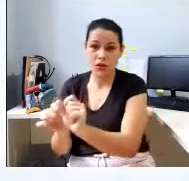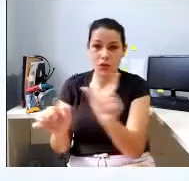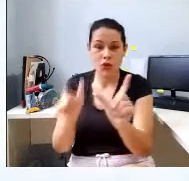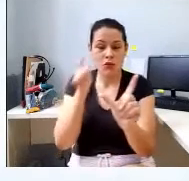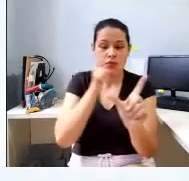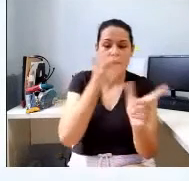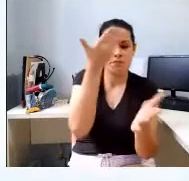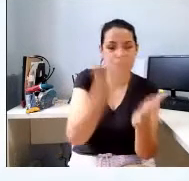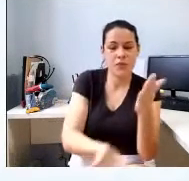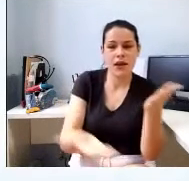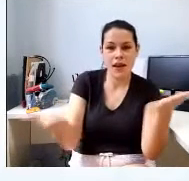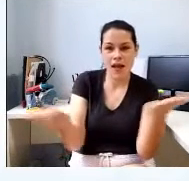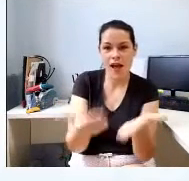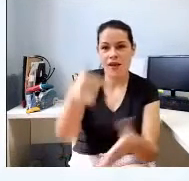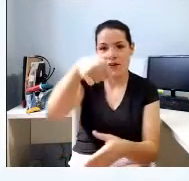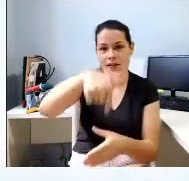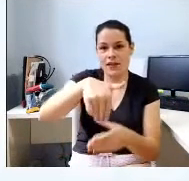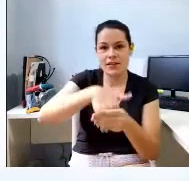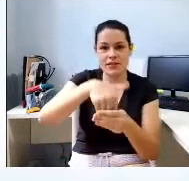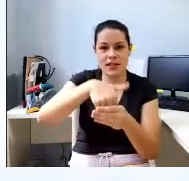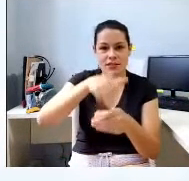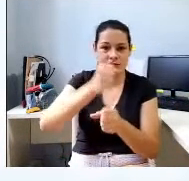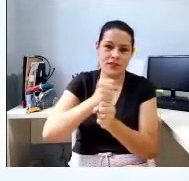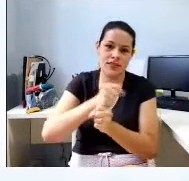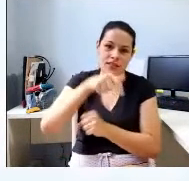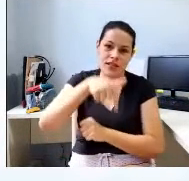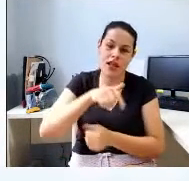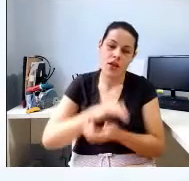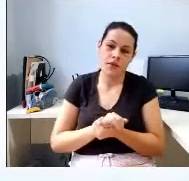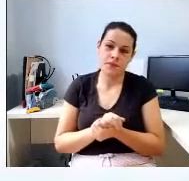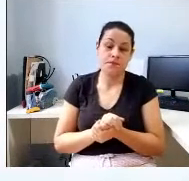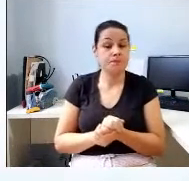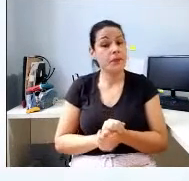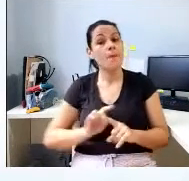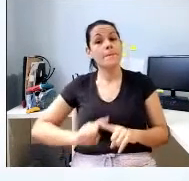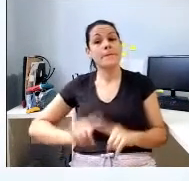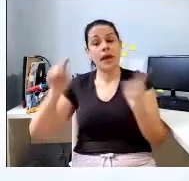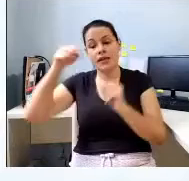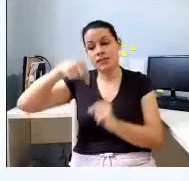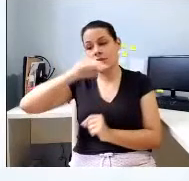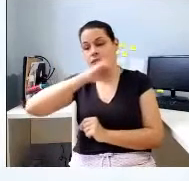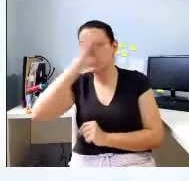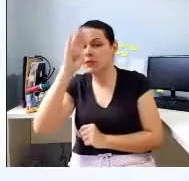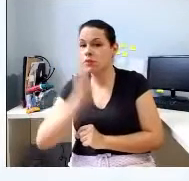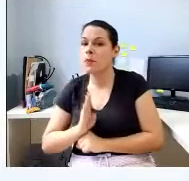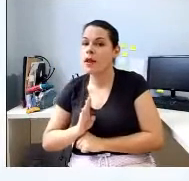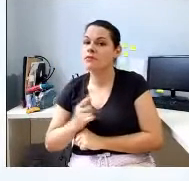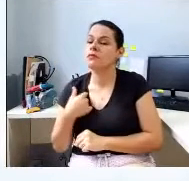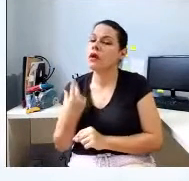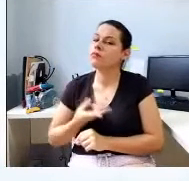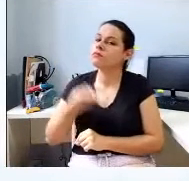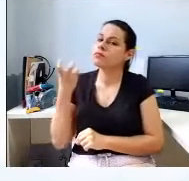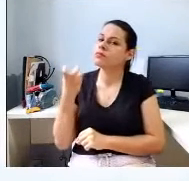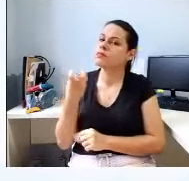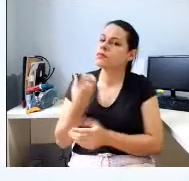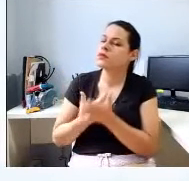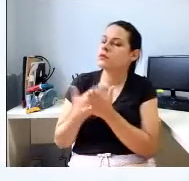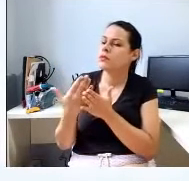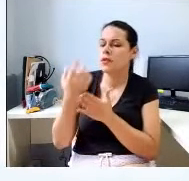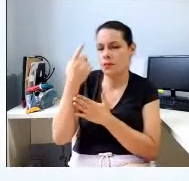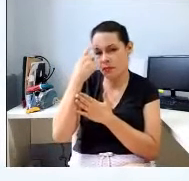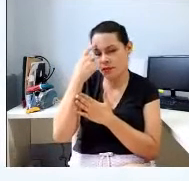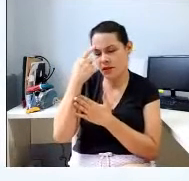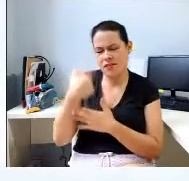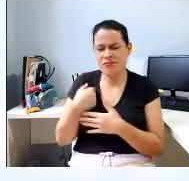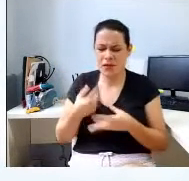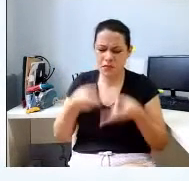derrotou efetivamente nestas eleições. Aqui no Brasil, eu fiquei das minhas